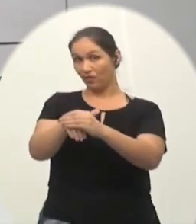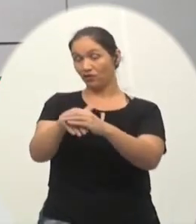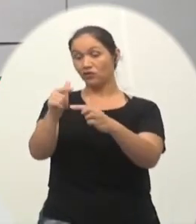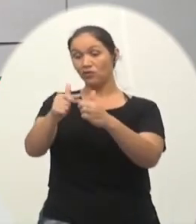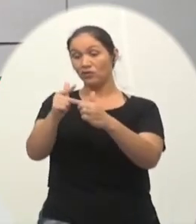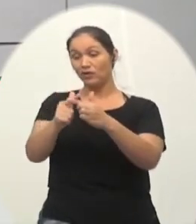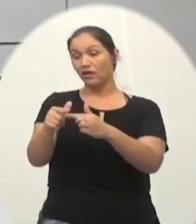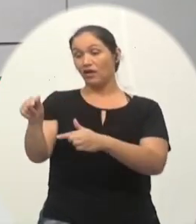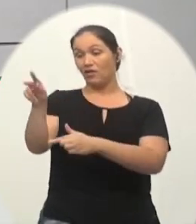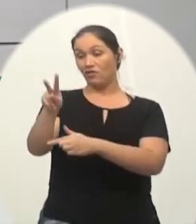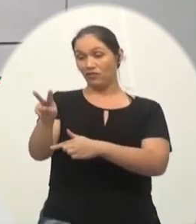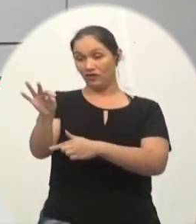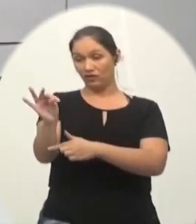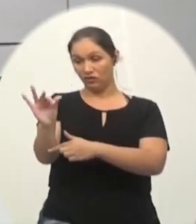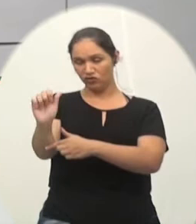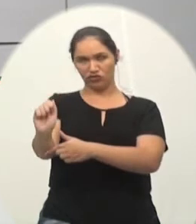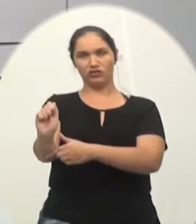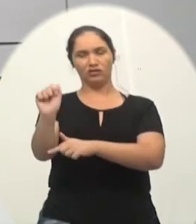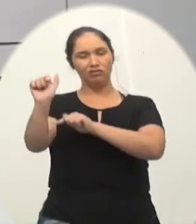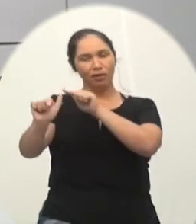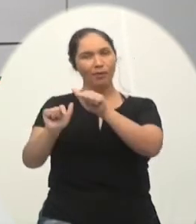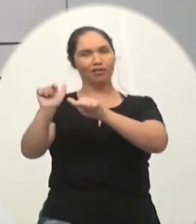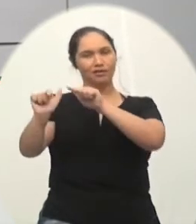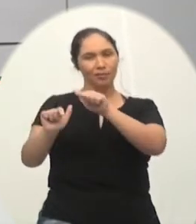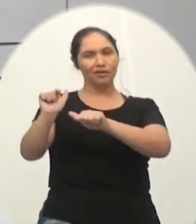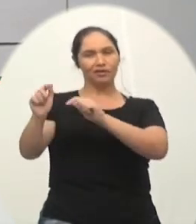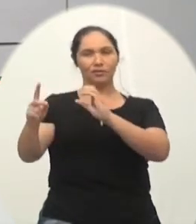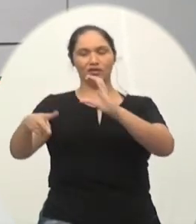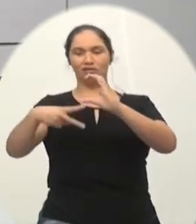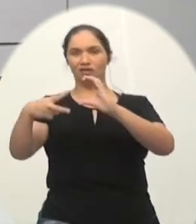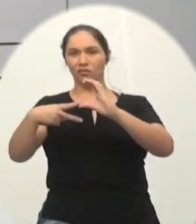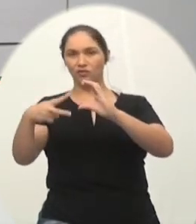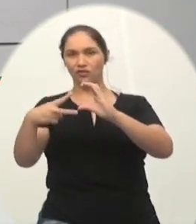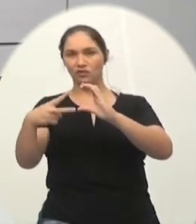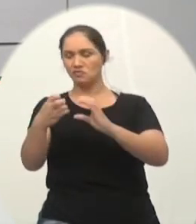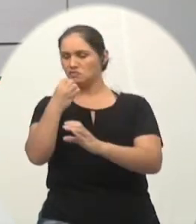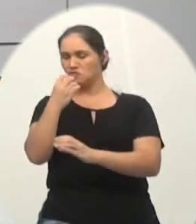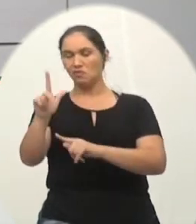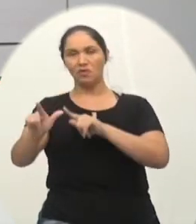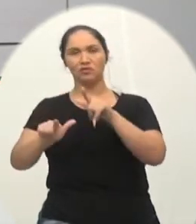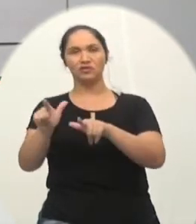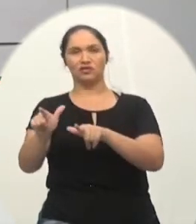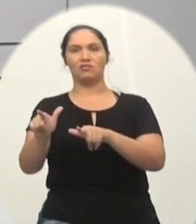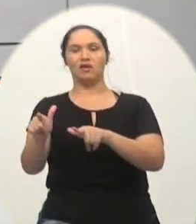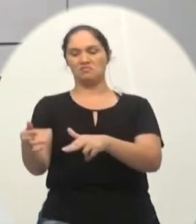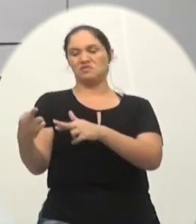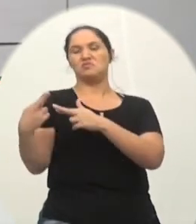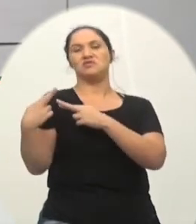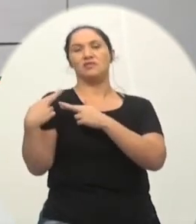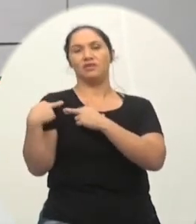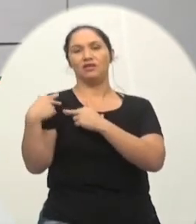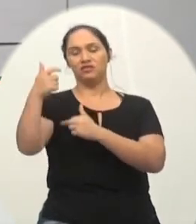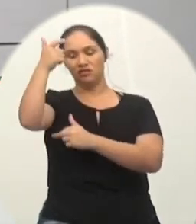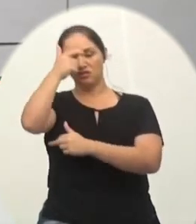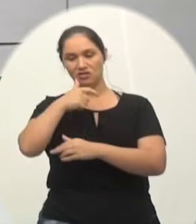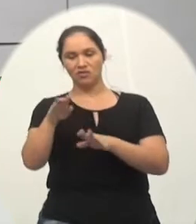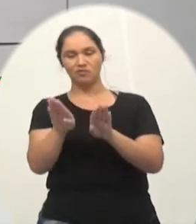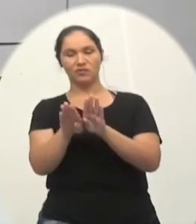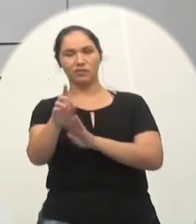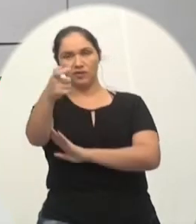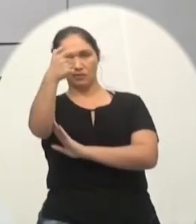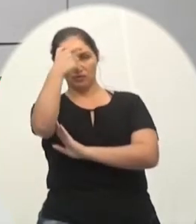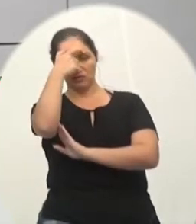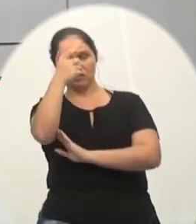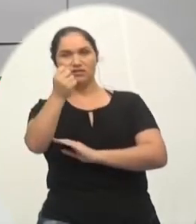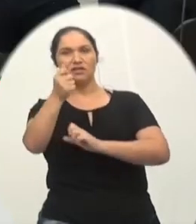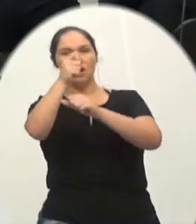tem demonstrado aqui nessa casa e pela sua competência e pela minha consciência. Chapa 1,